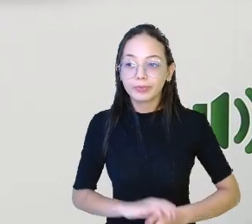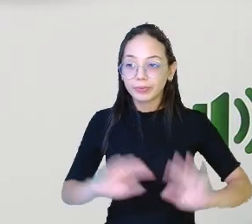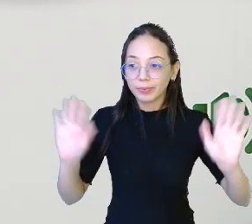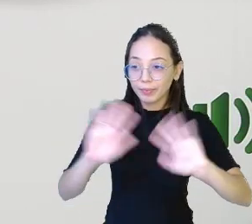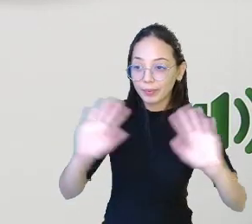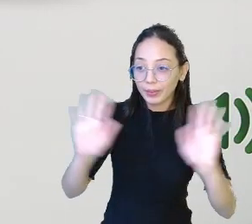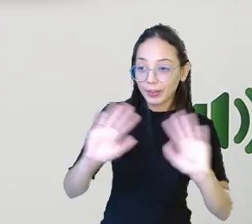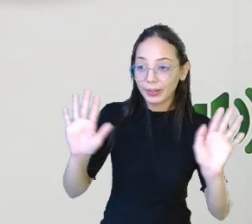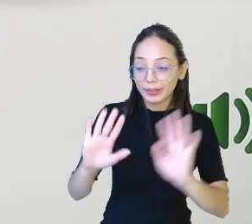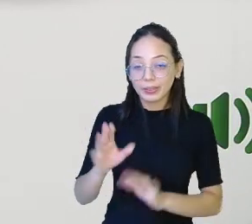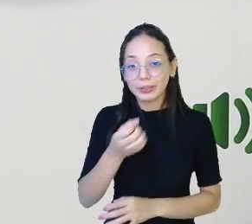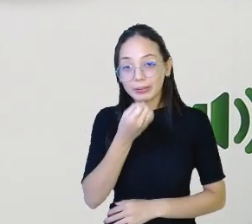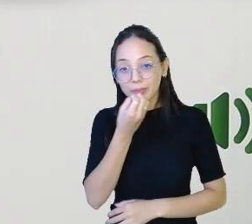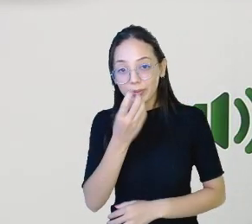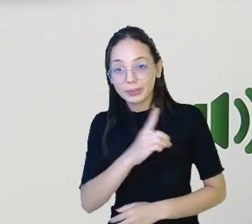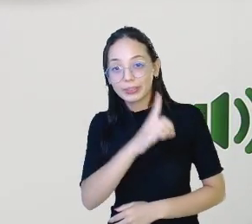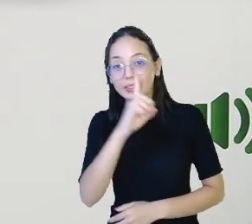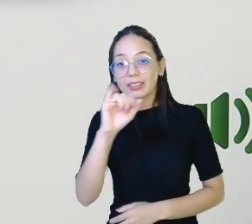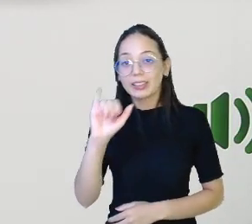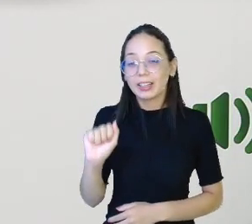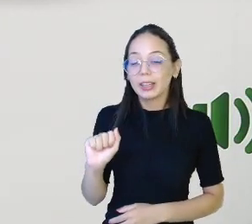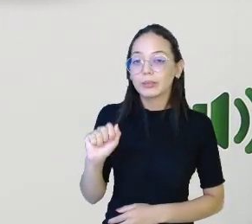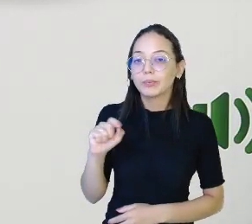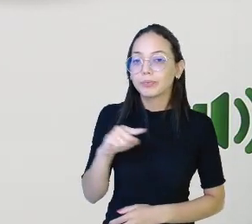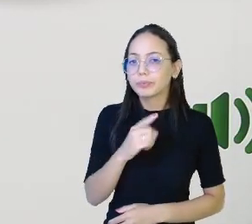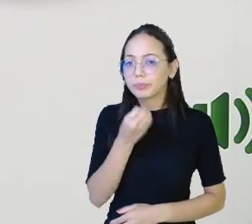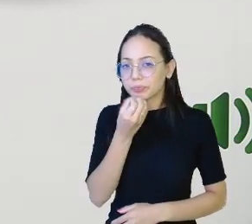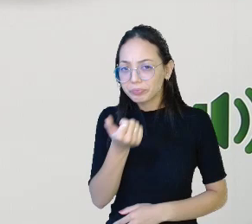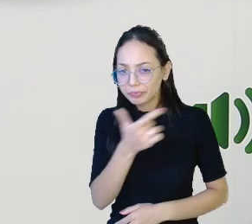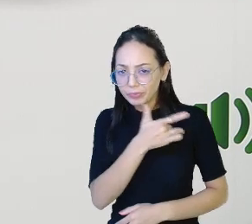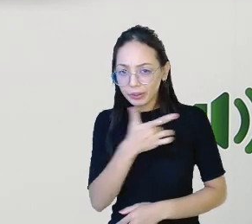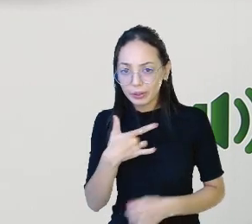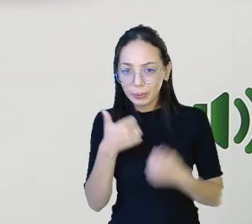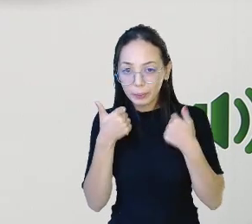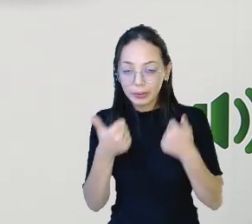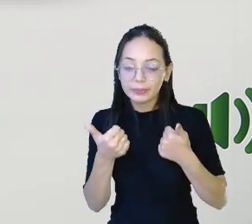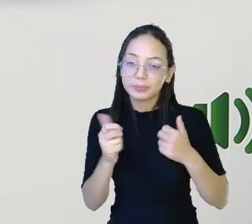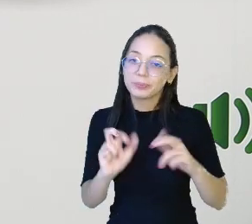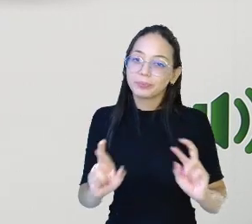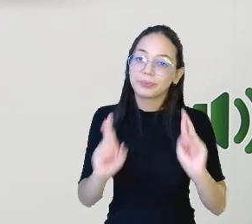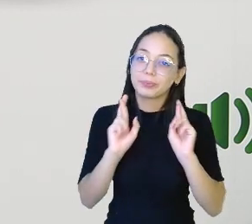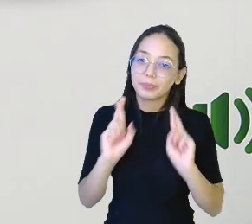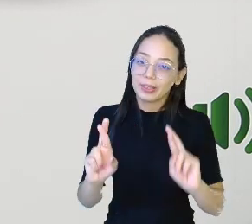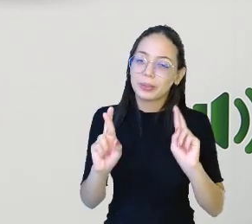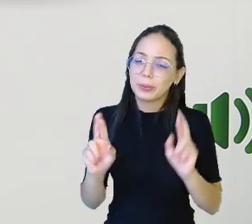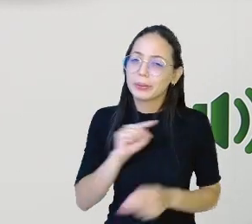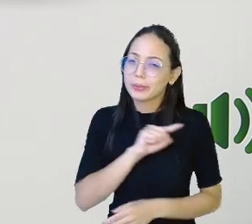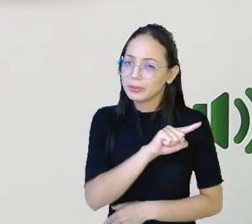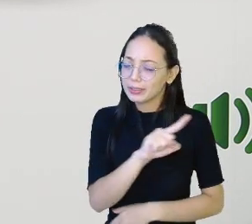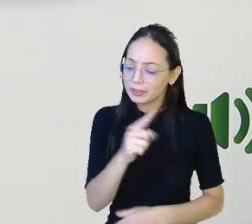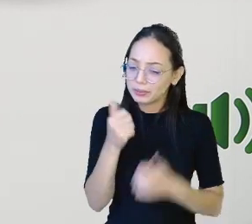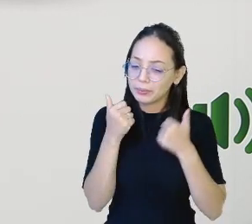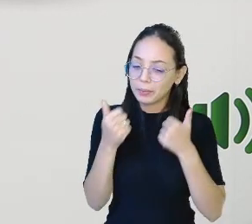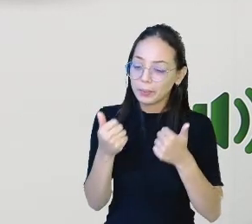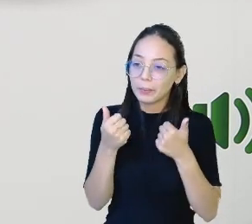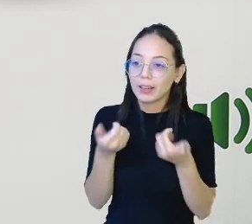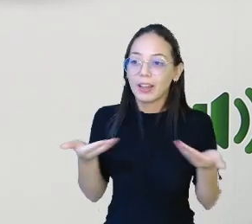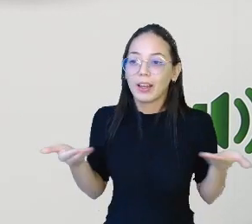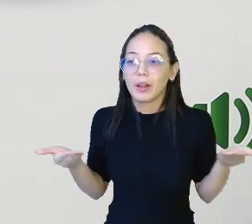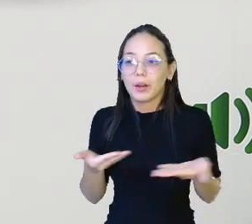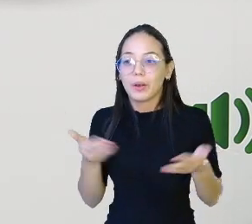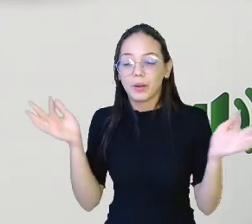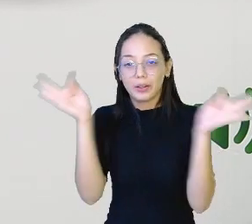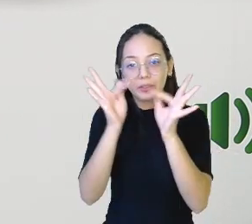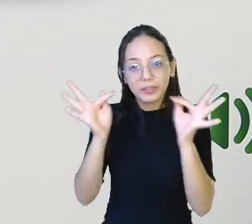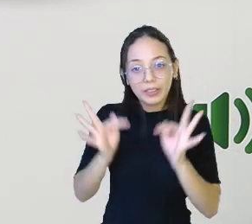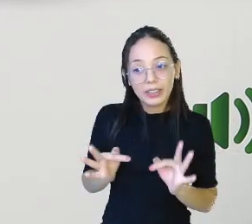Olá, meus queridos, bom dia! Como vocês estão? Eu espero que vocês estejam muito bem. Estou muito feliz em